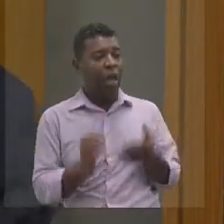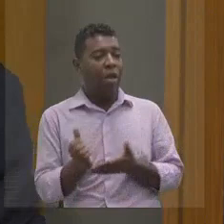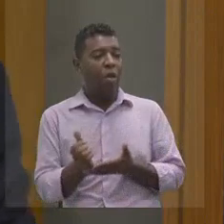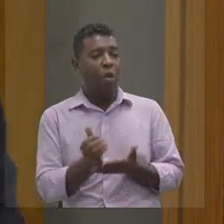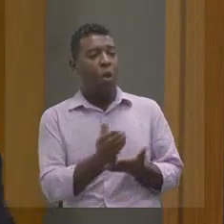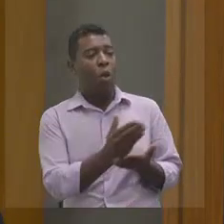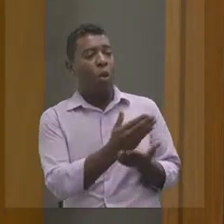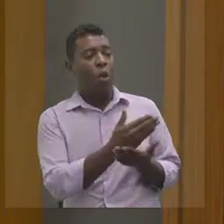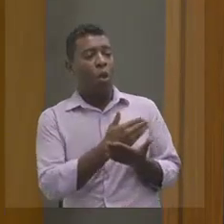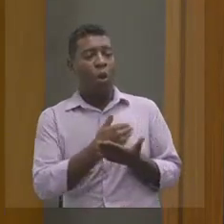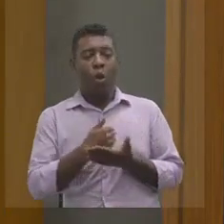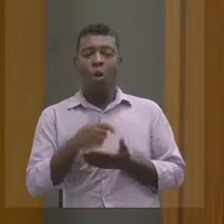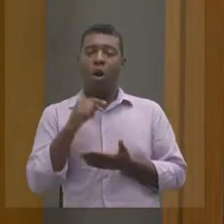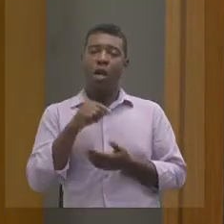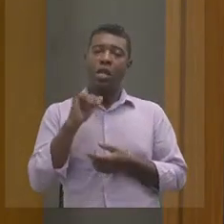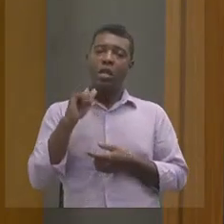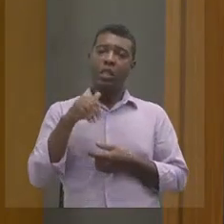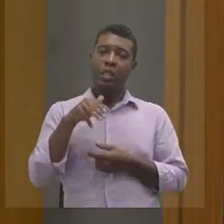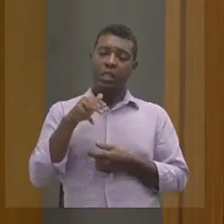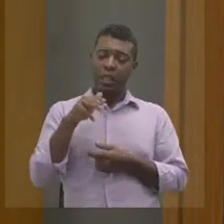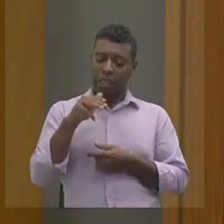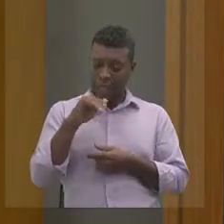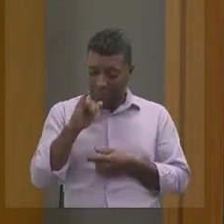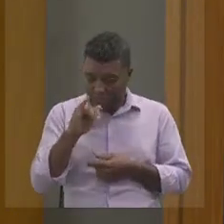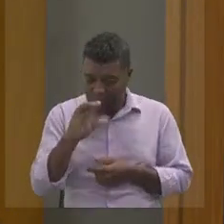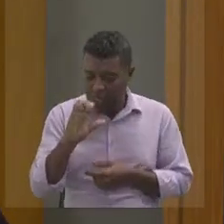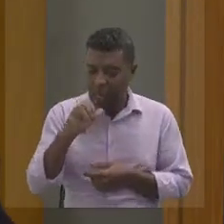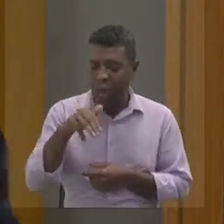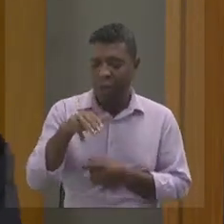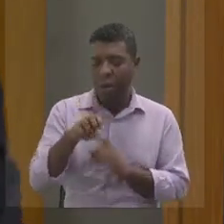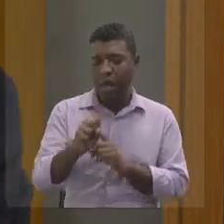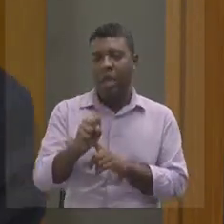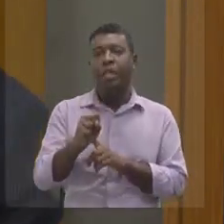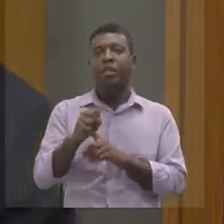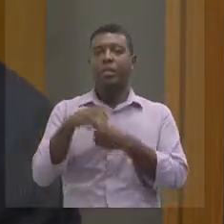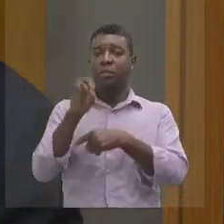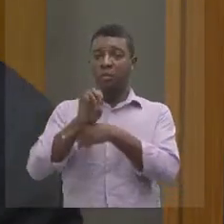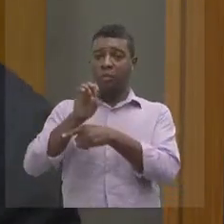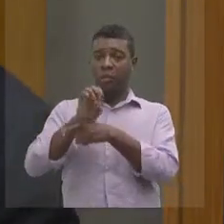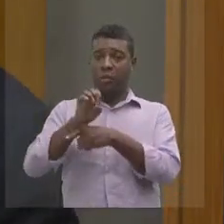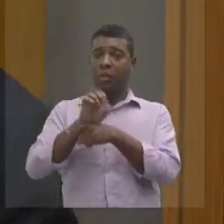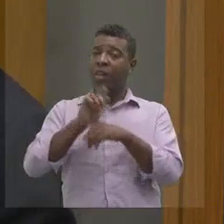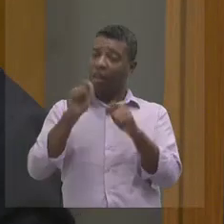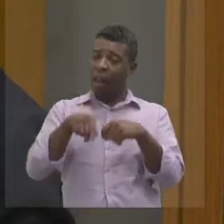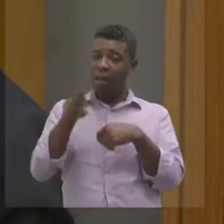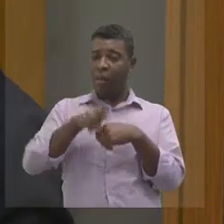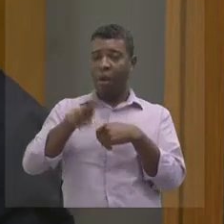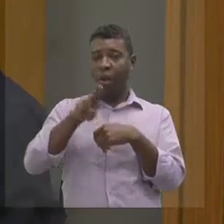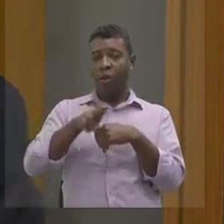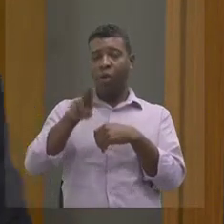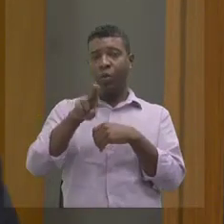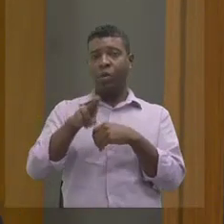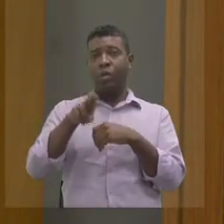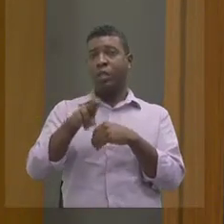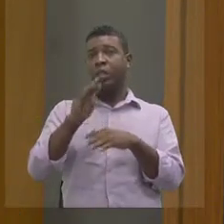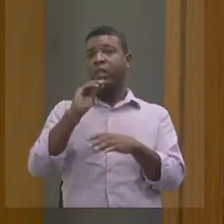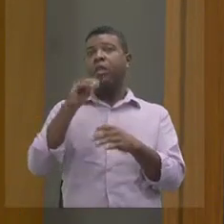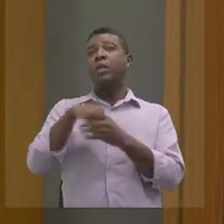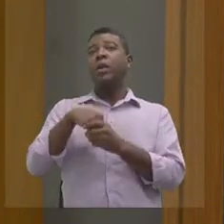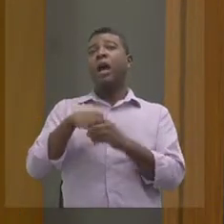ICMS ao estado possa utilizar parte desse ICMS implemental de até